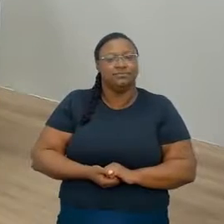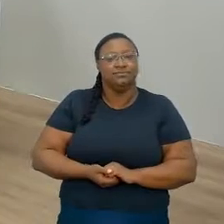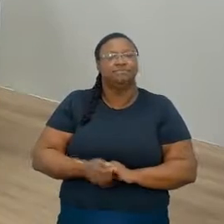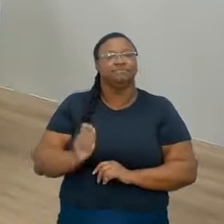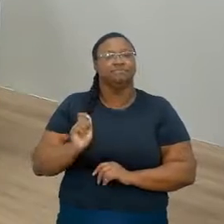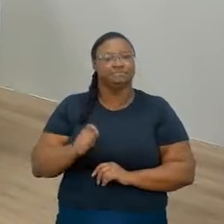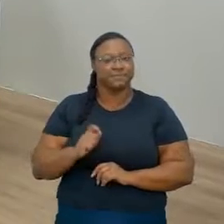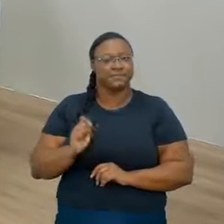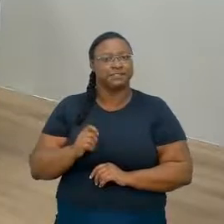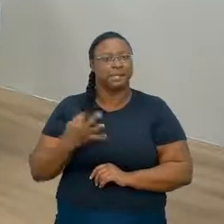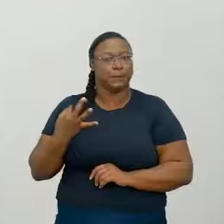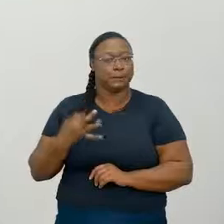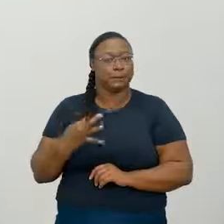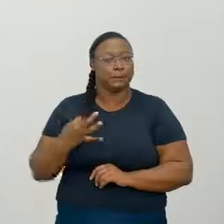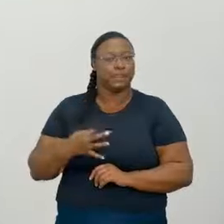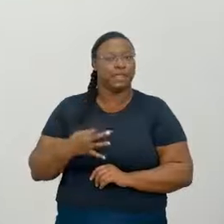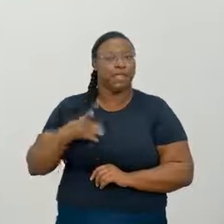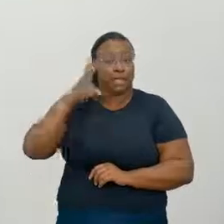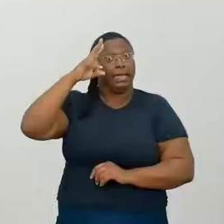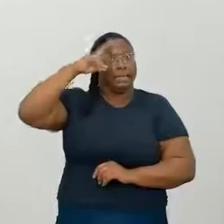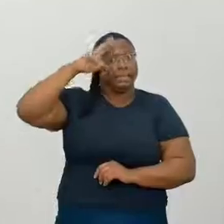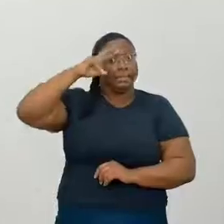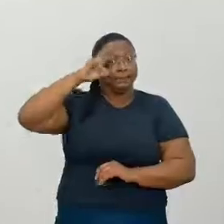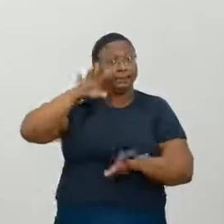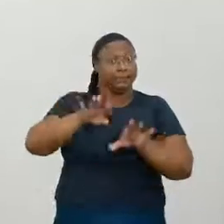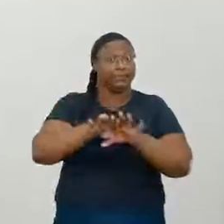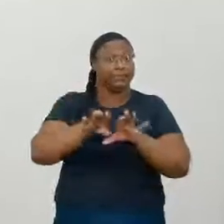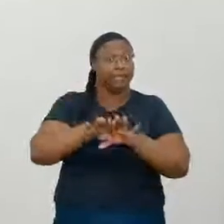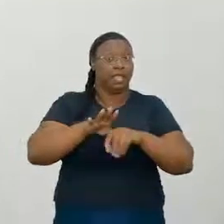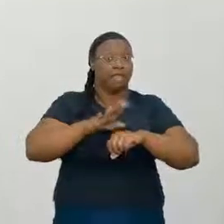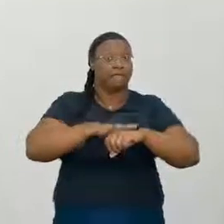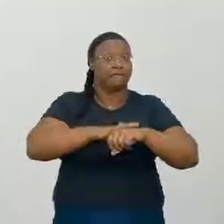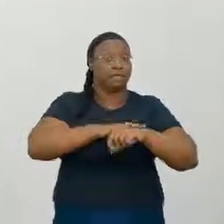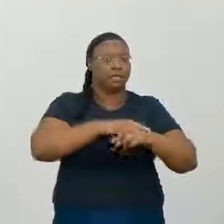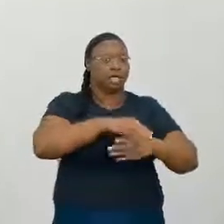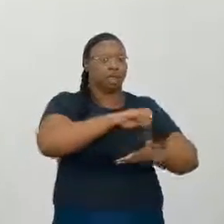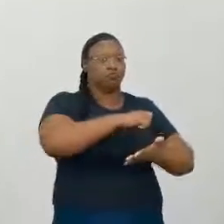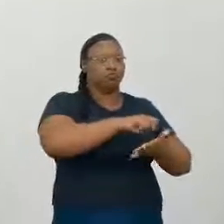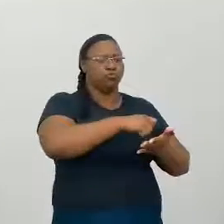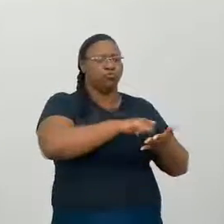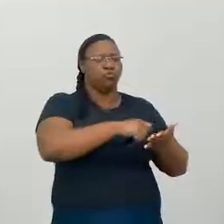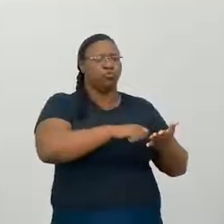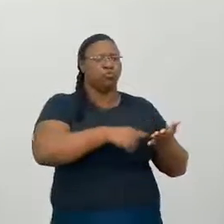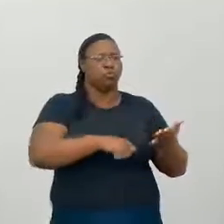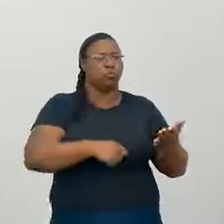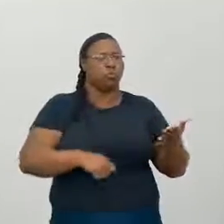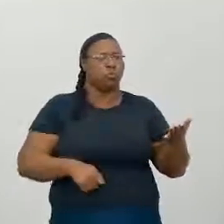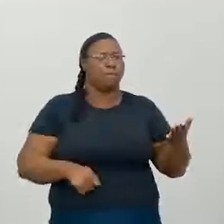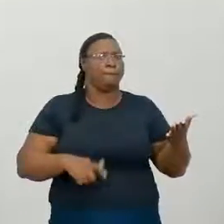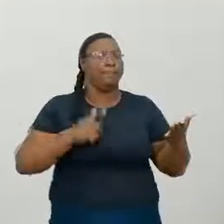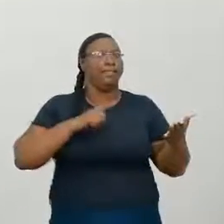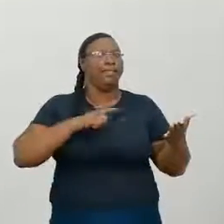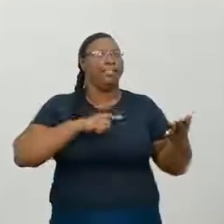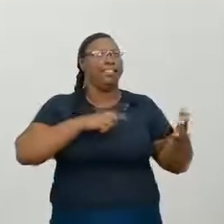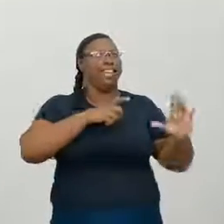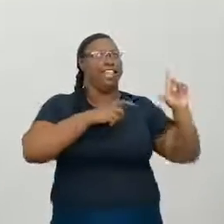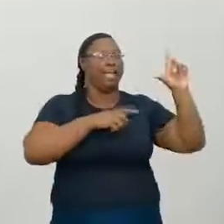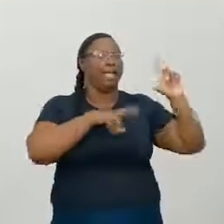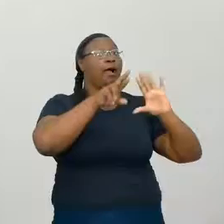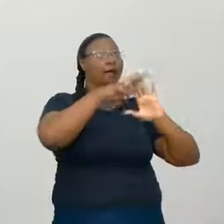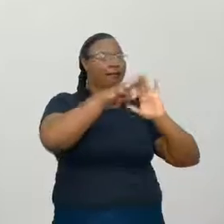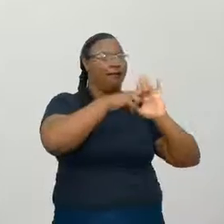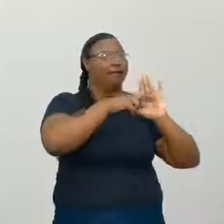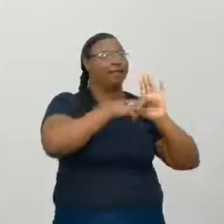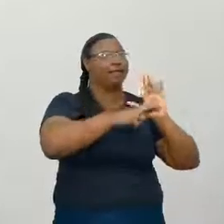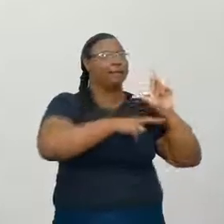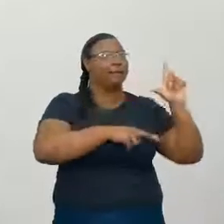E lembrar também, né, que quando você faz ali o registro, você tem um roteiro para seguir, não é aquele negócio de você abrir o microfone e sair falando sim, que